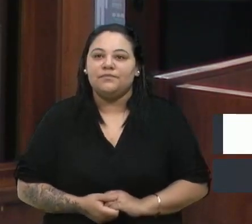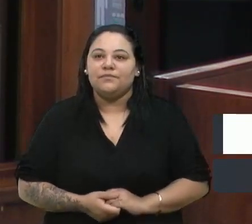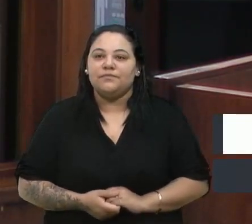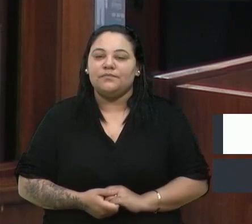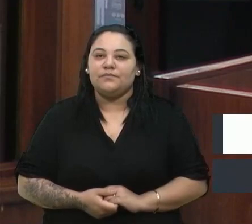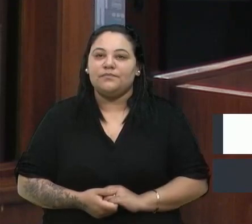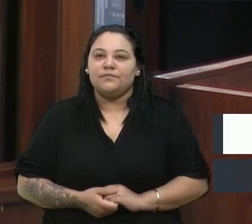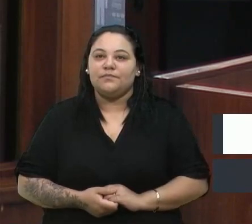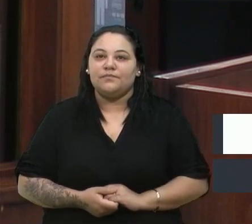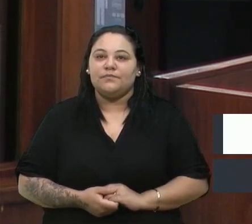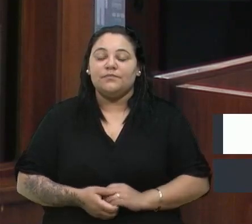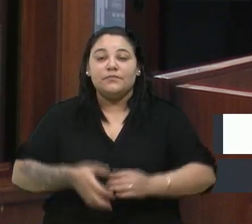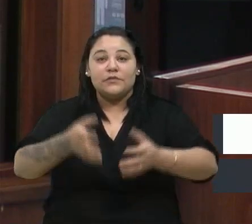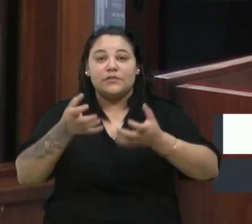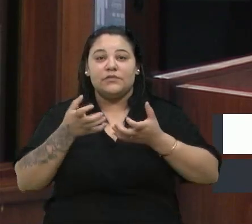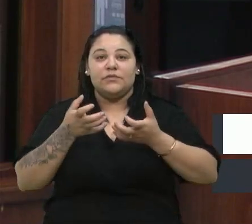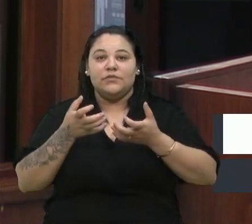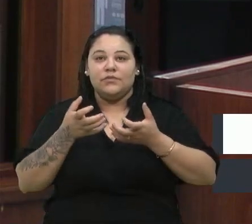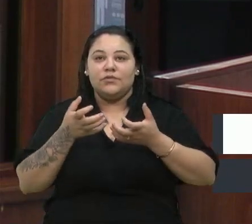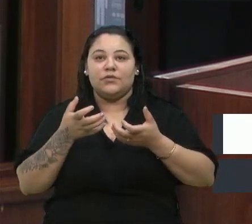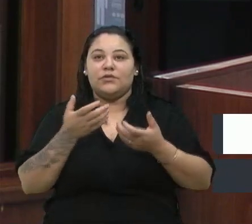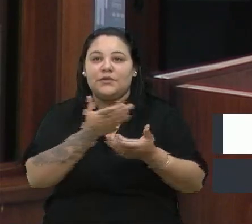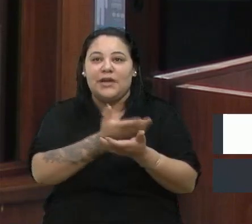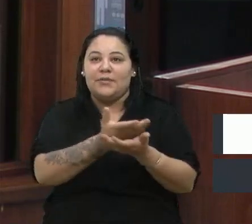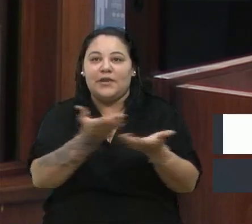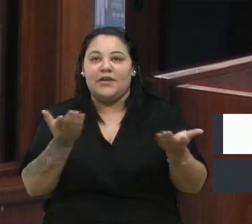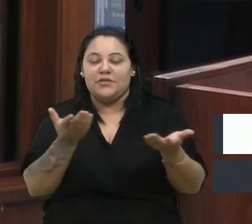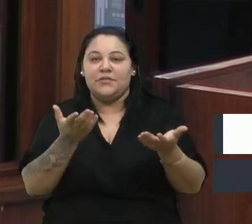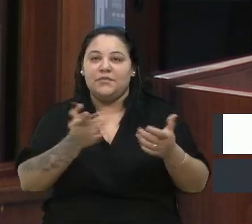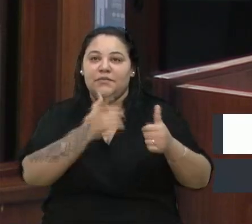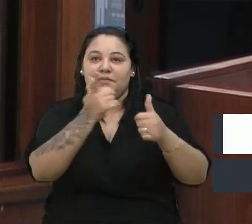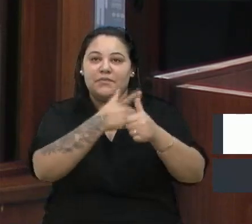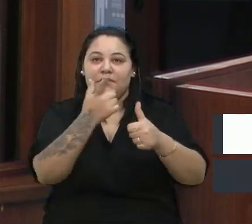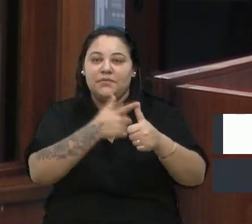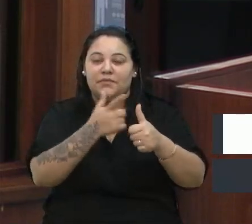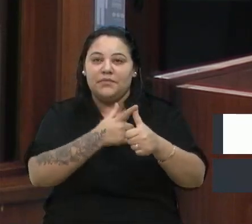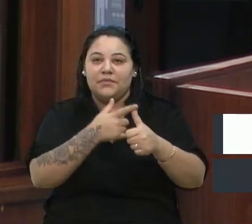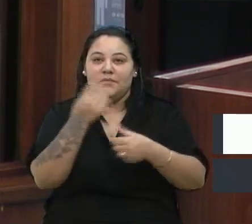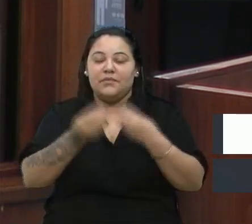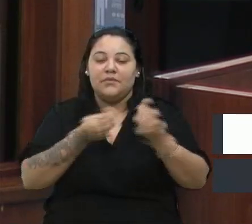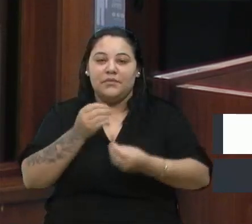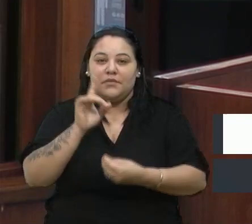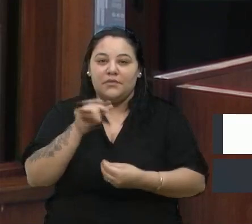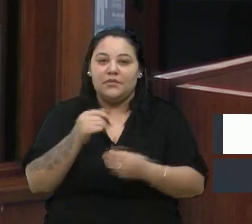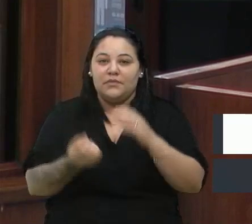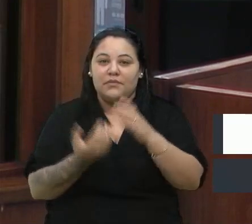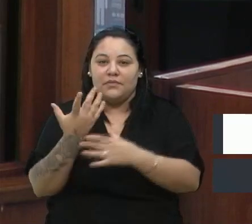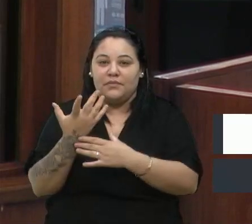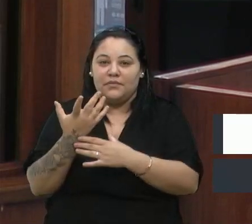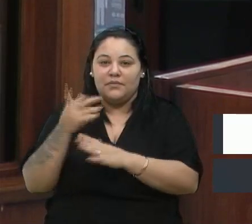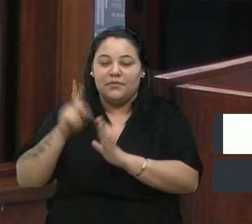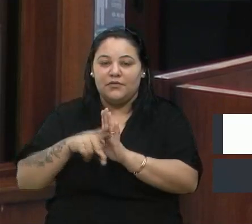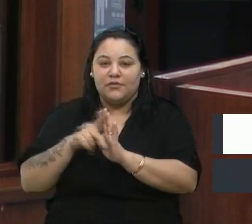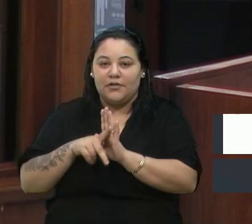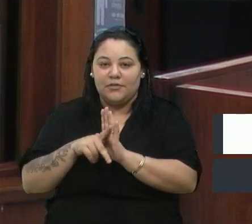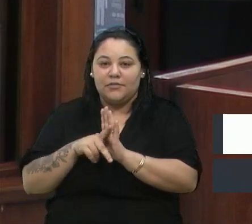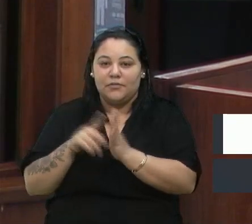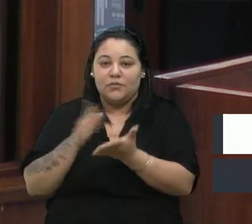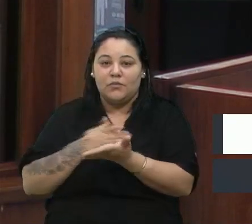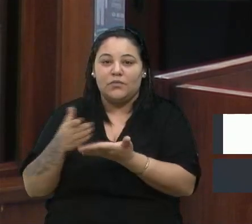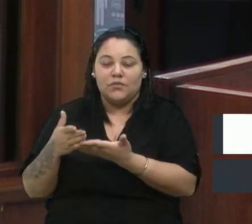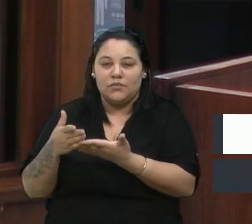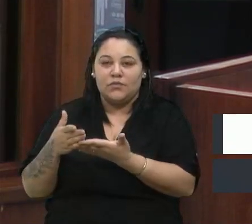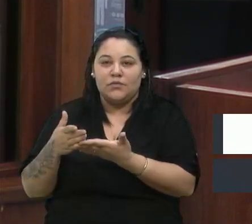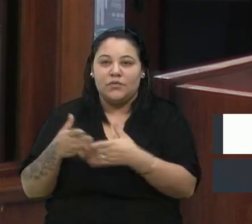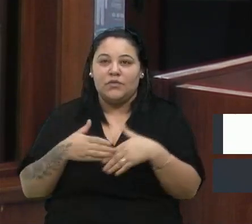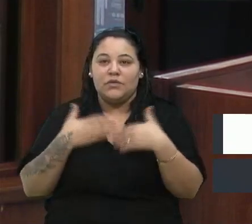Eu queria dizer para vocês, primeiro, como que surgiu, como é que foi o surgimento desse projeto no nosso coração, né? Então, esse